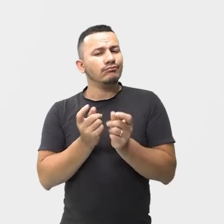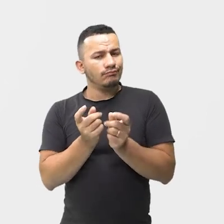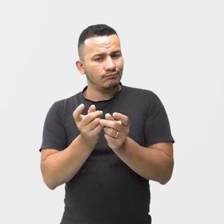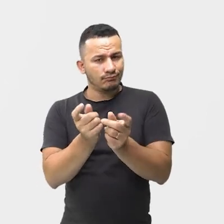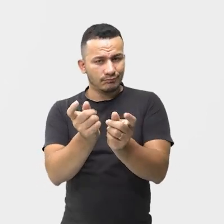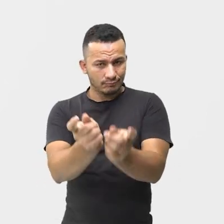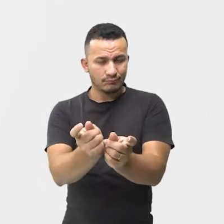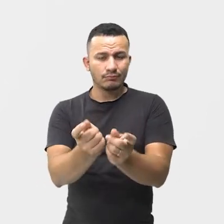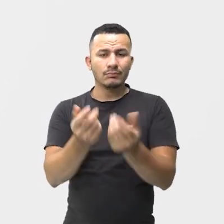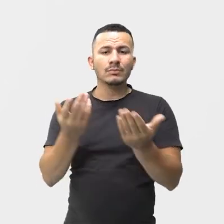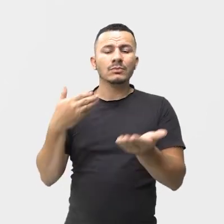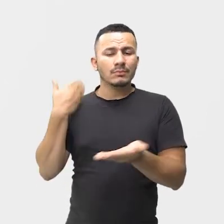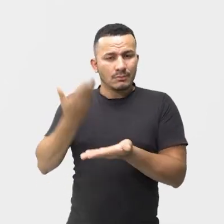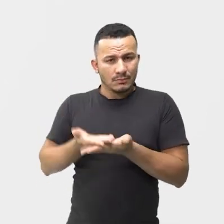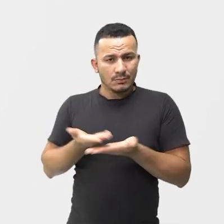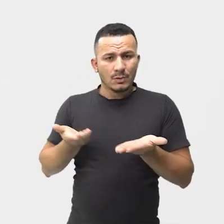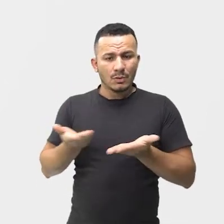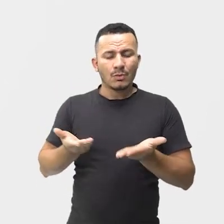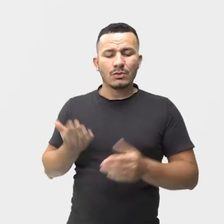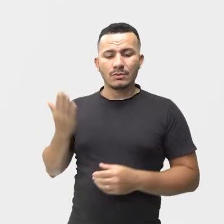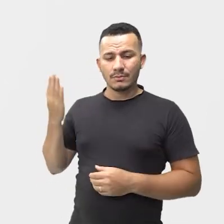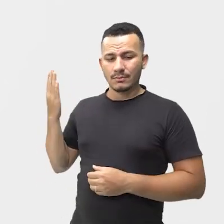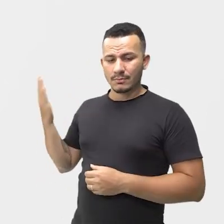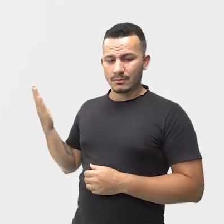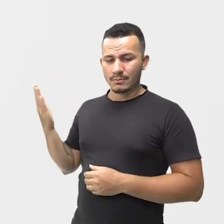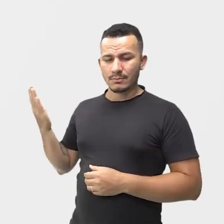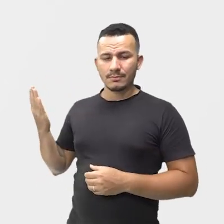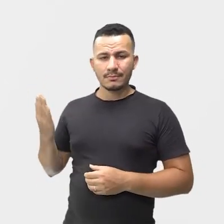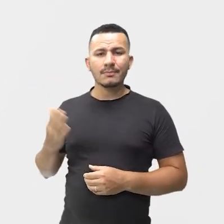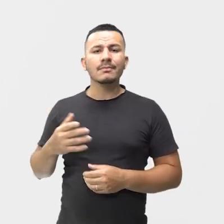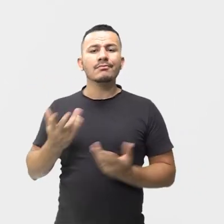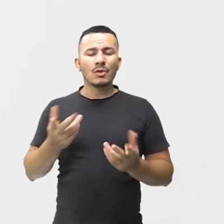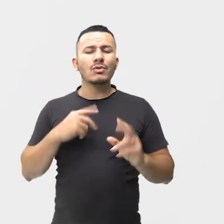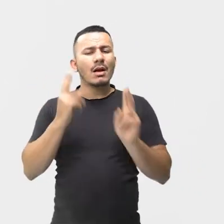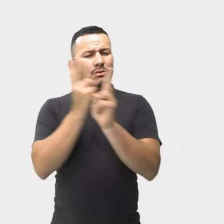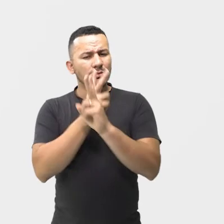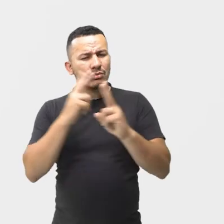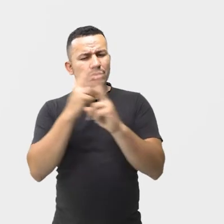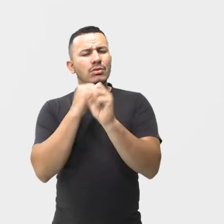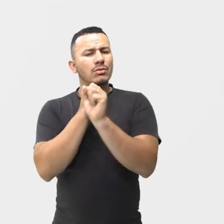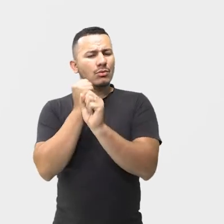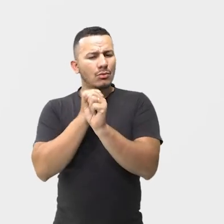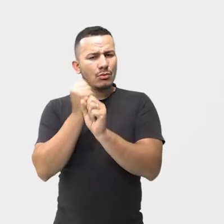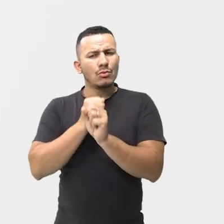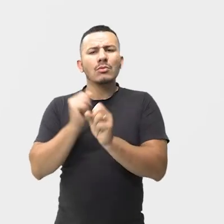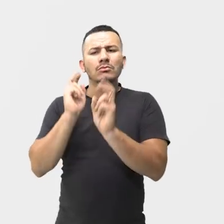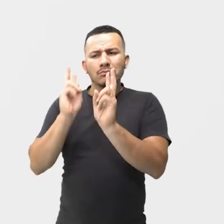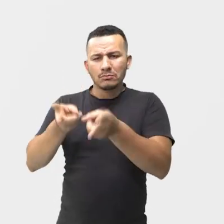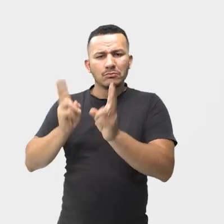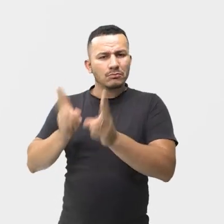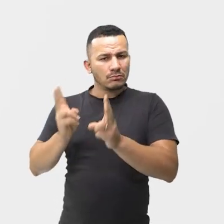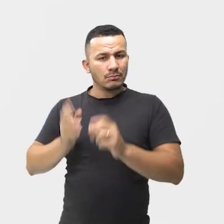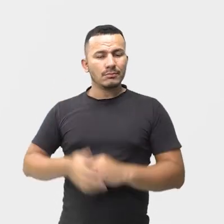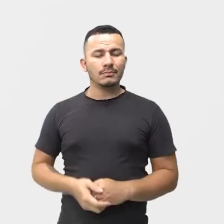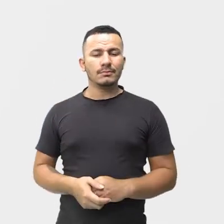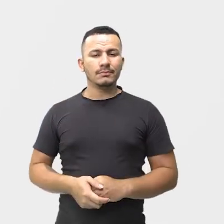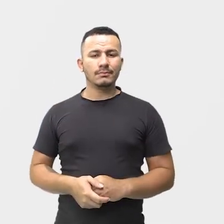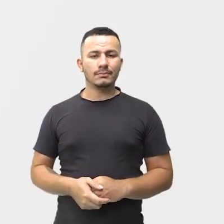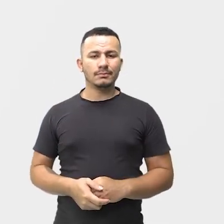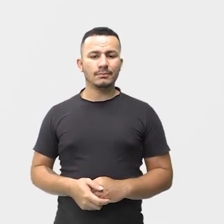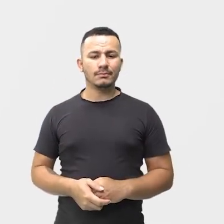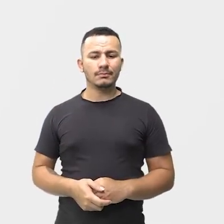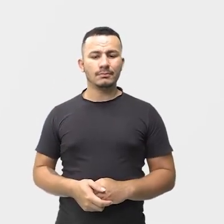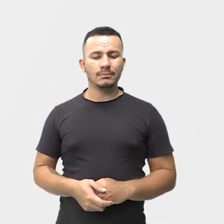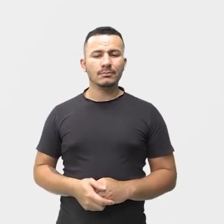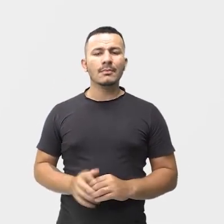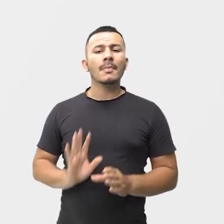durabilidade. Então, até hoje, olha só, ou seja, ela resistiu ao tempo. Então, o que